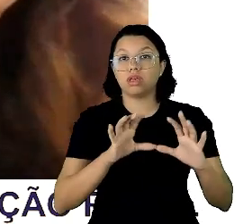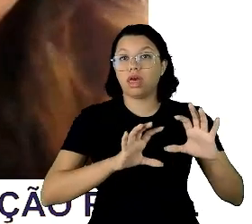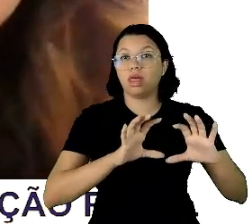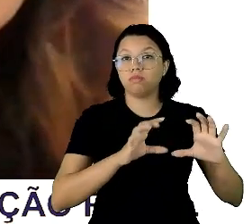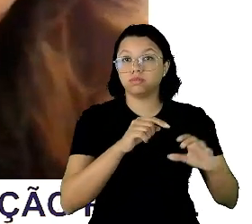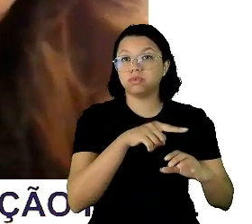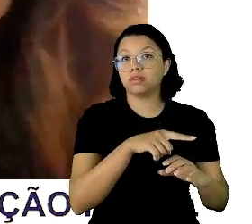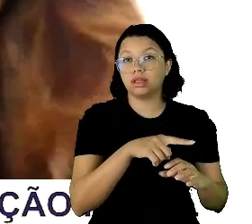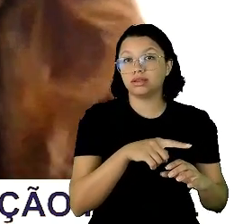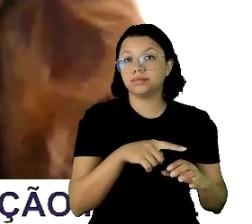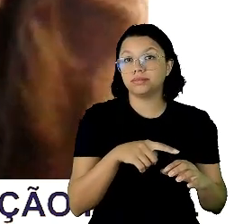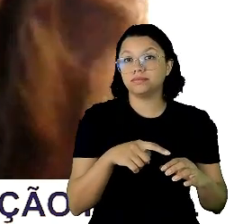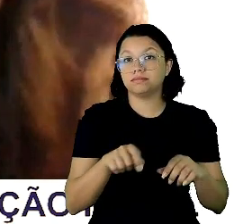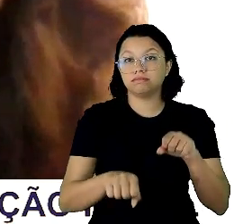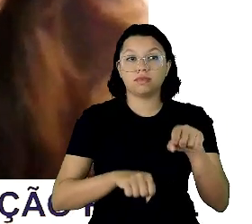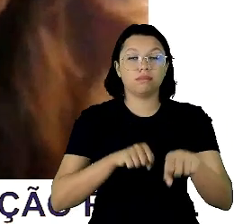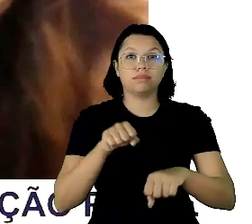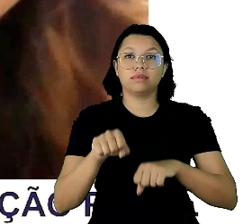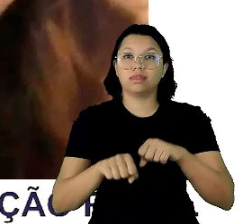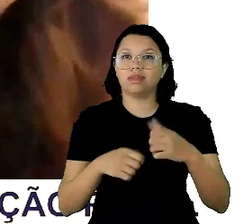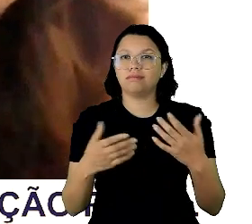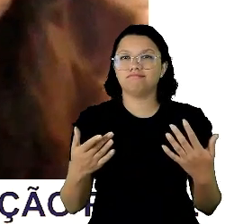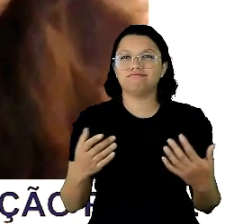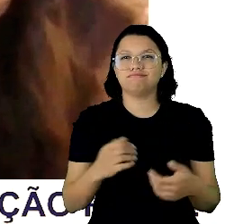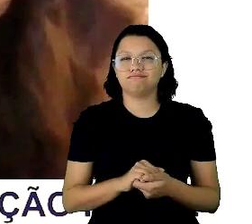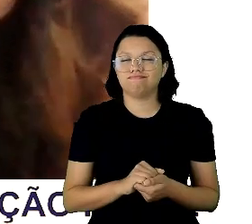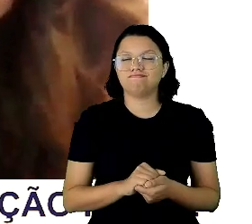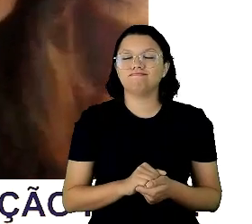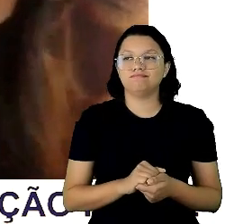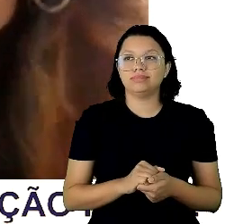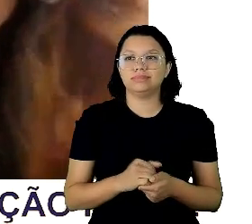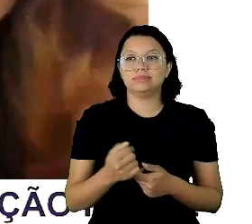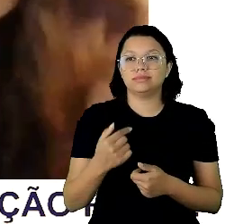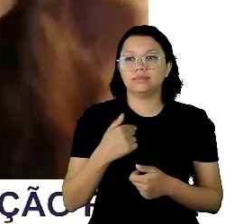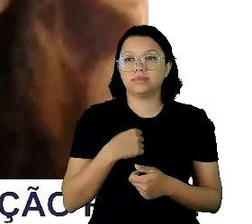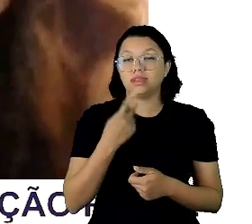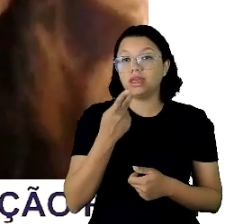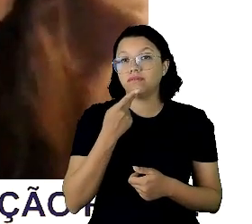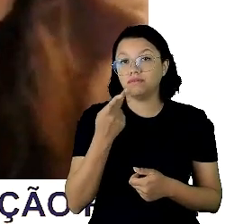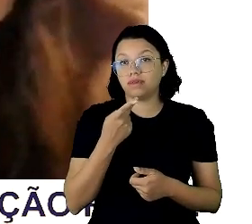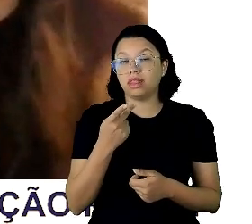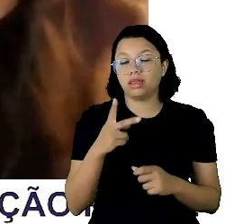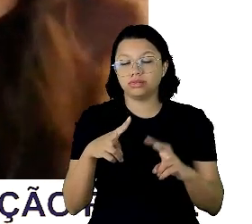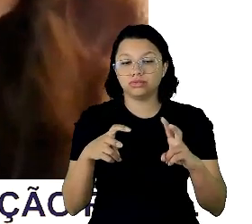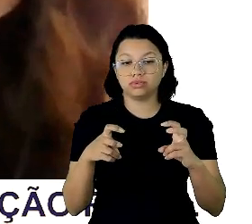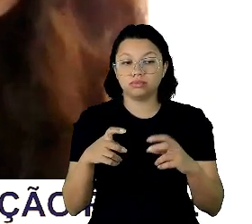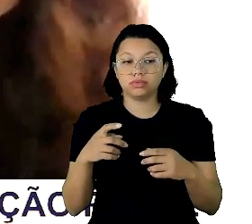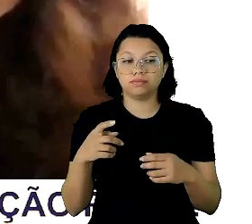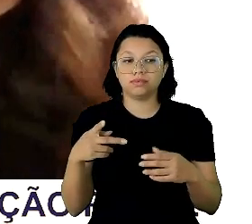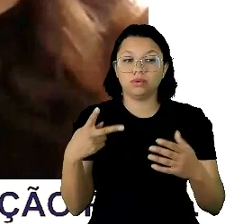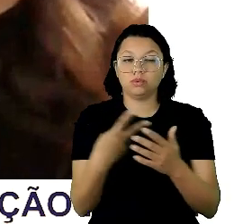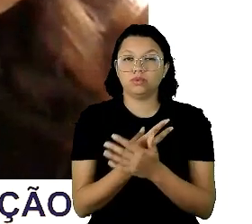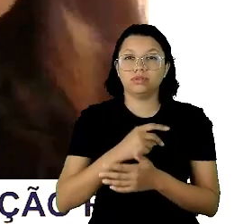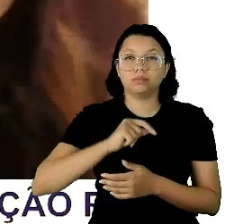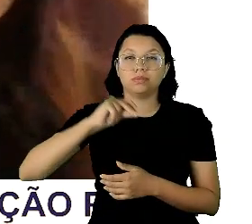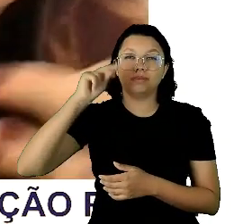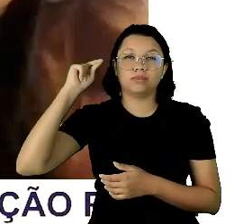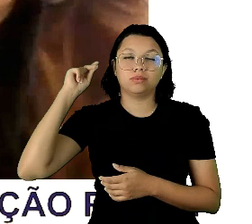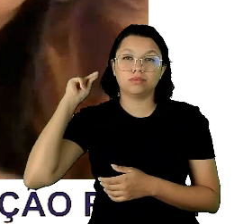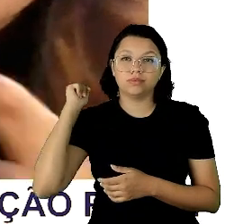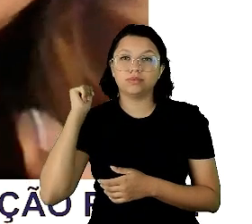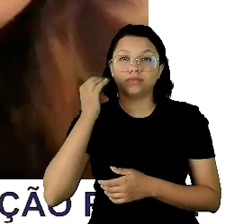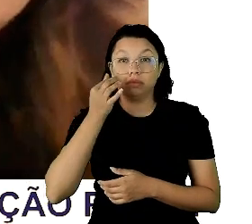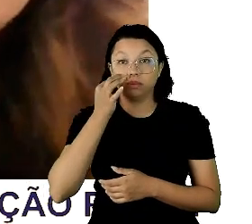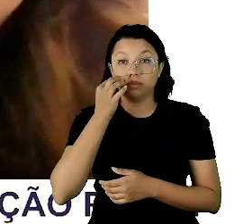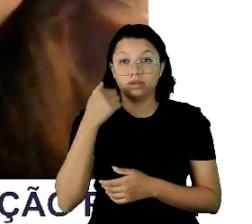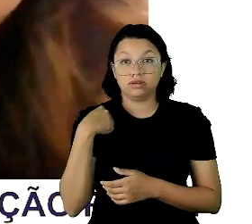Eu presenciei um caso, e ó, vou contar esse caso aqui faz muito tempo. Foi no